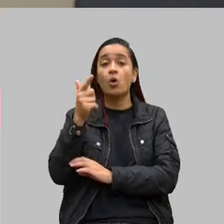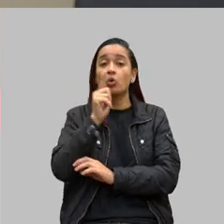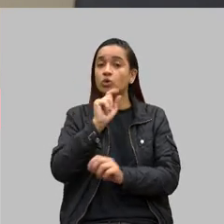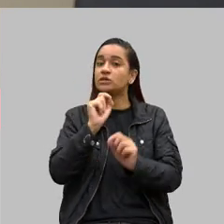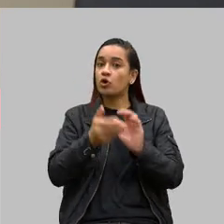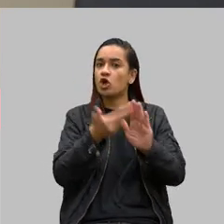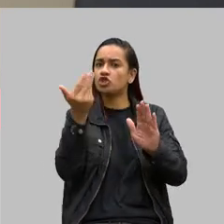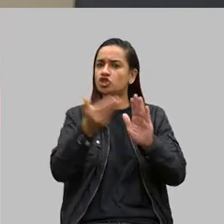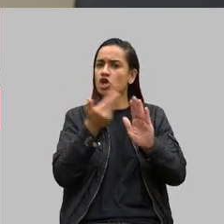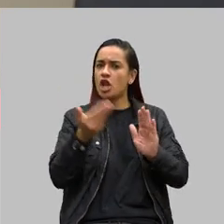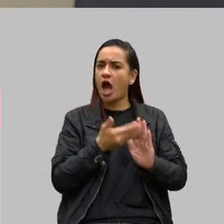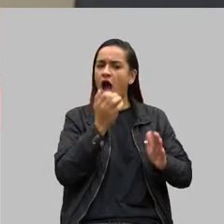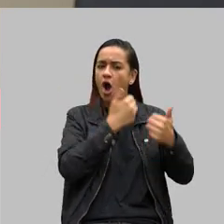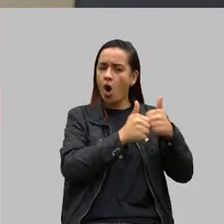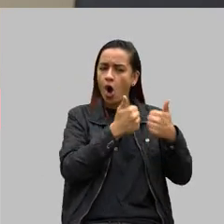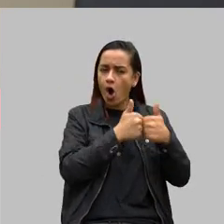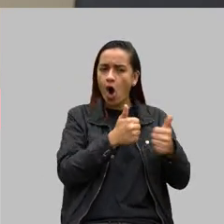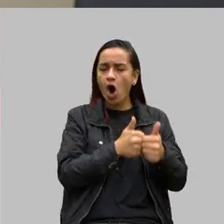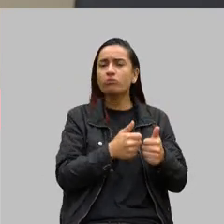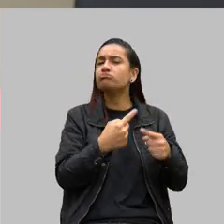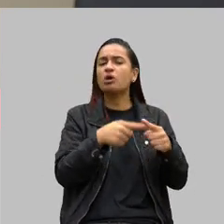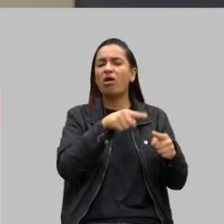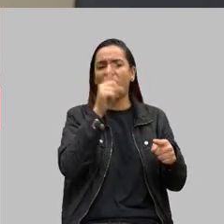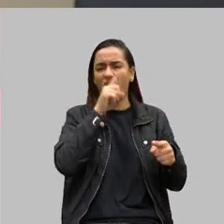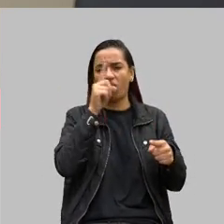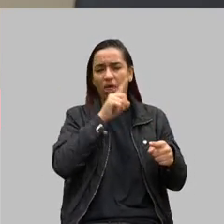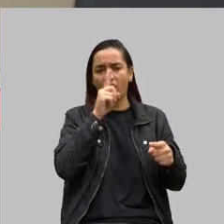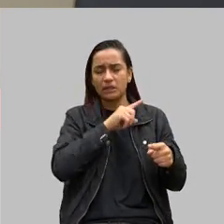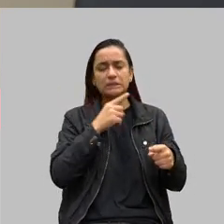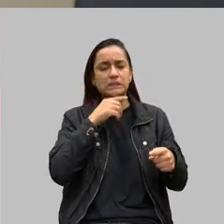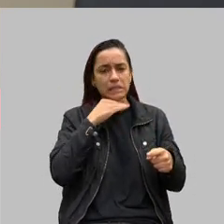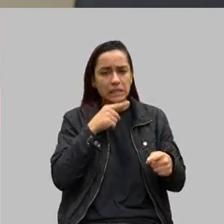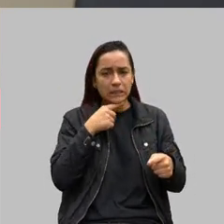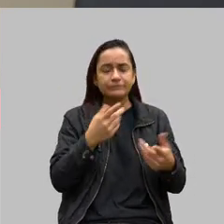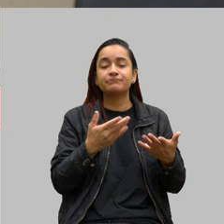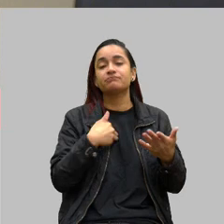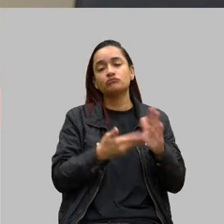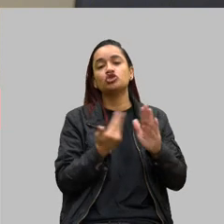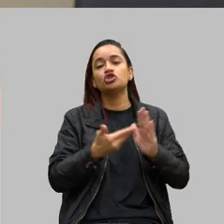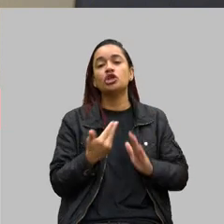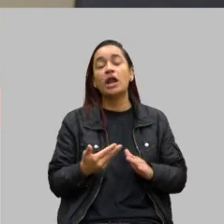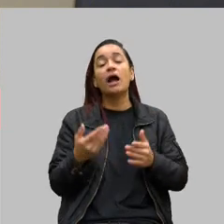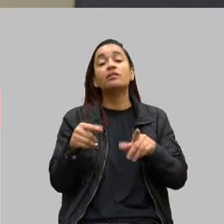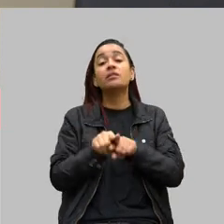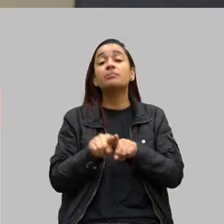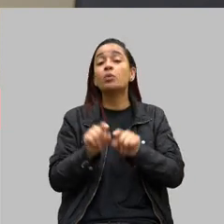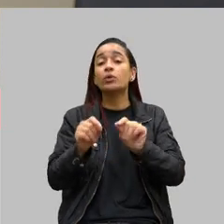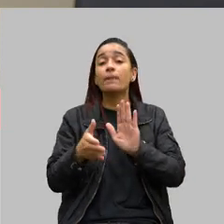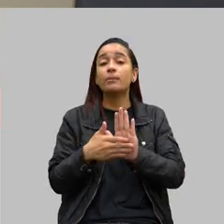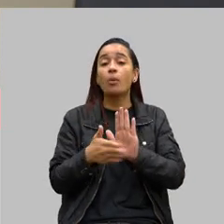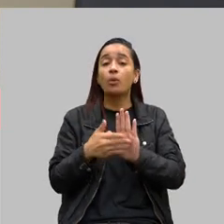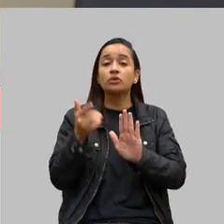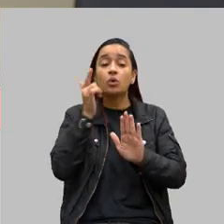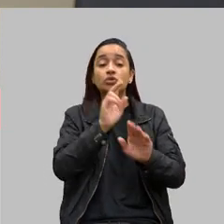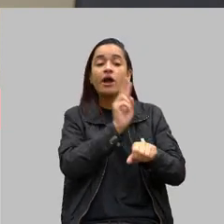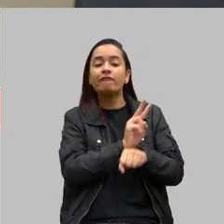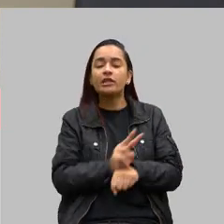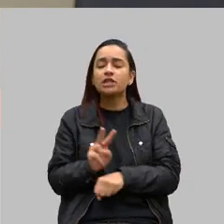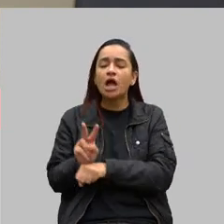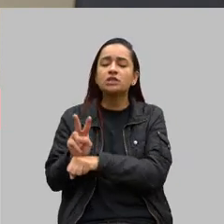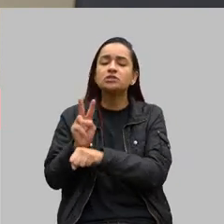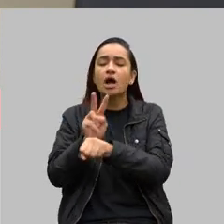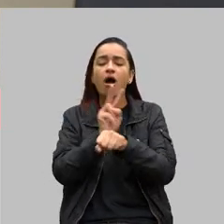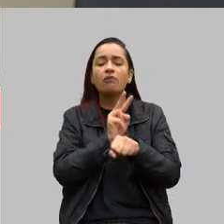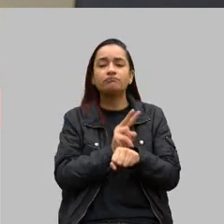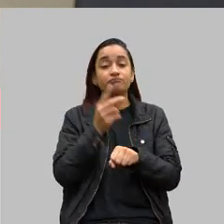né por questões de segurança conservação e tomar até essa medida que eu diria que é uma medida do cardápio de opções do agente fiscalizador extrema né que a intervir